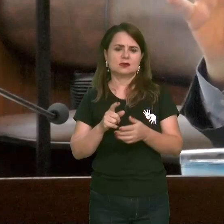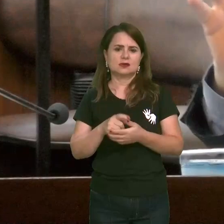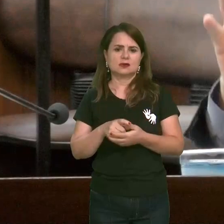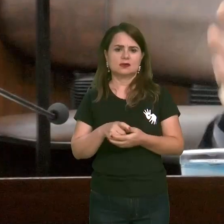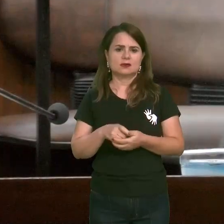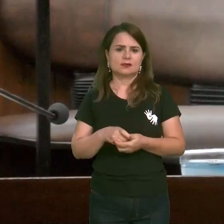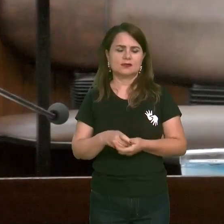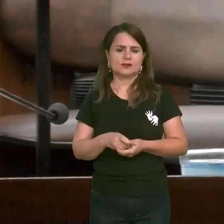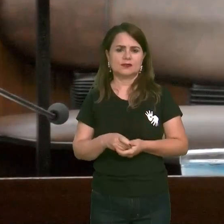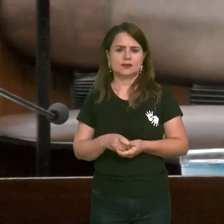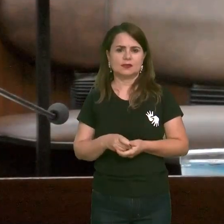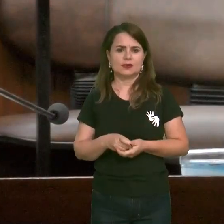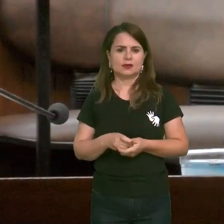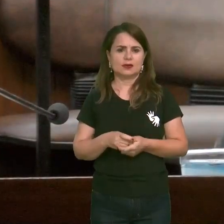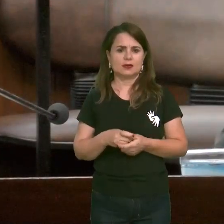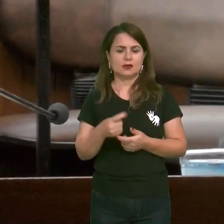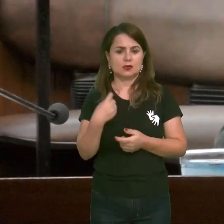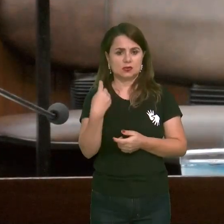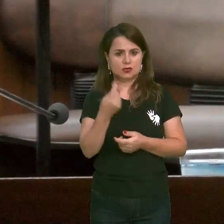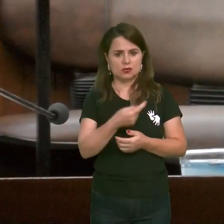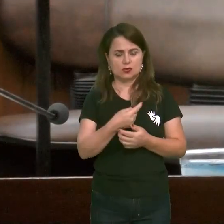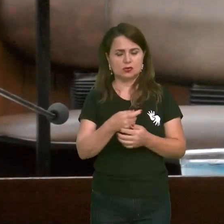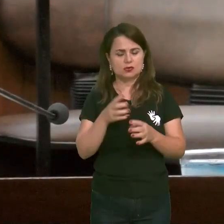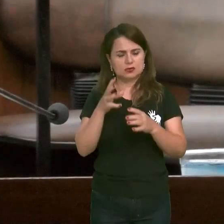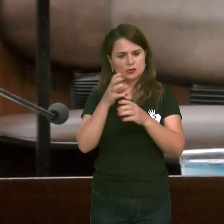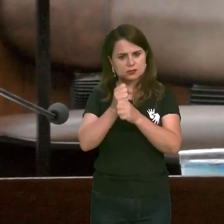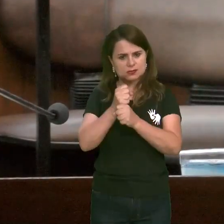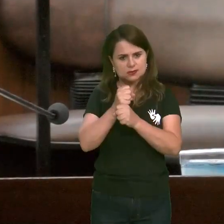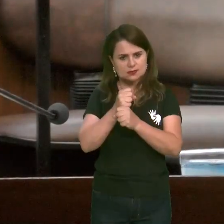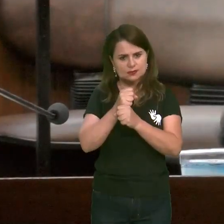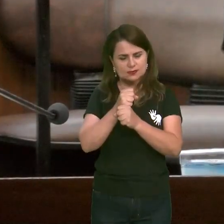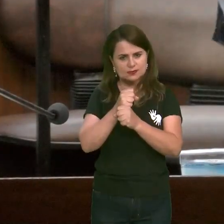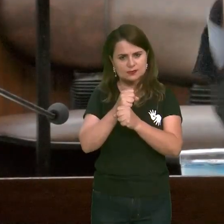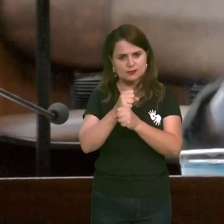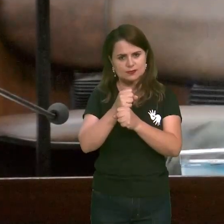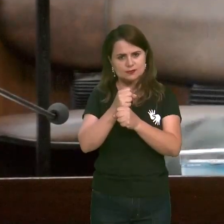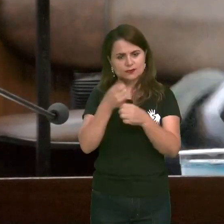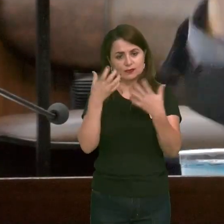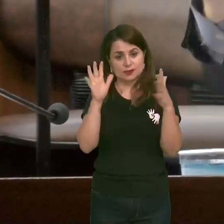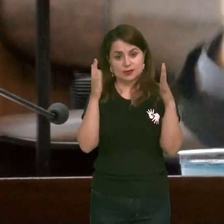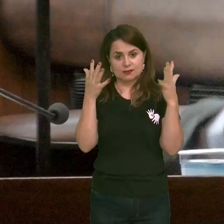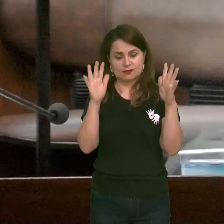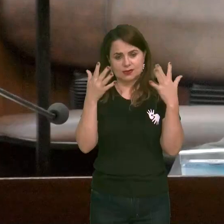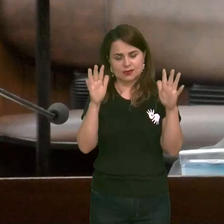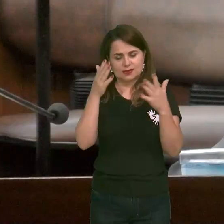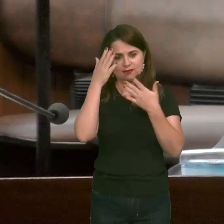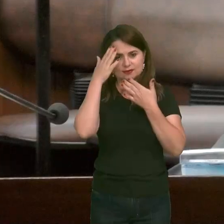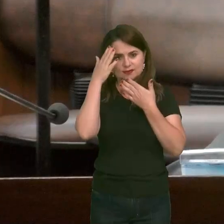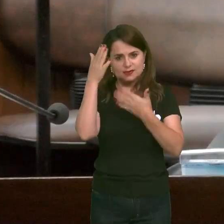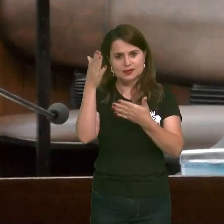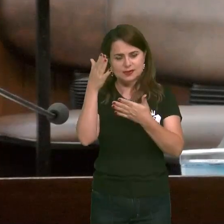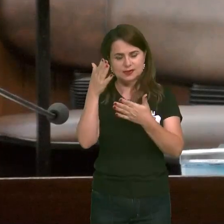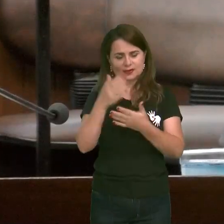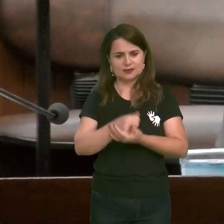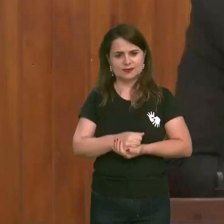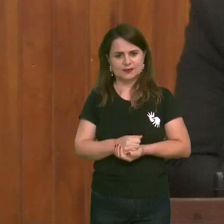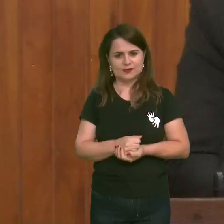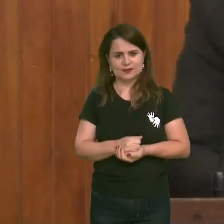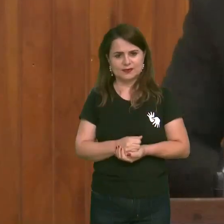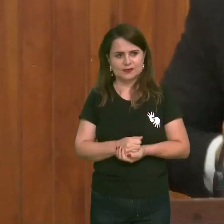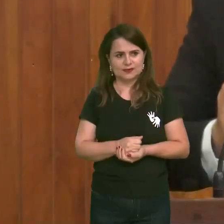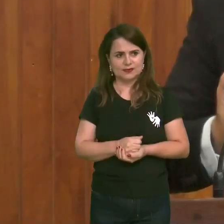arguida inconstitucionalidade daquelas nossas nesse orçamento mas parabenizo e agradeço a parte